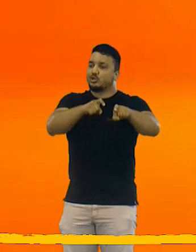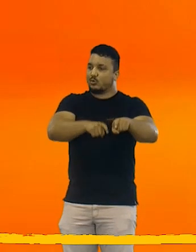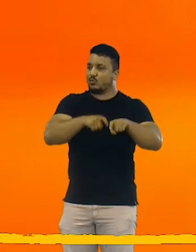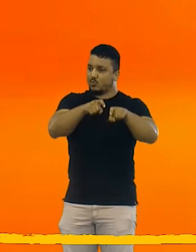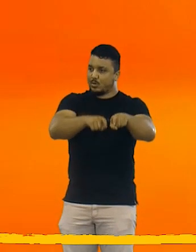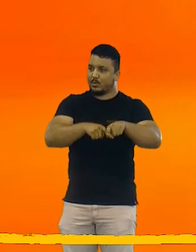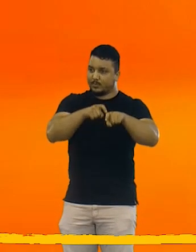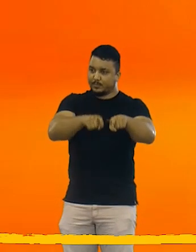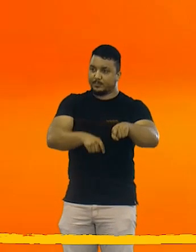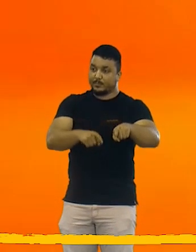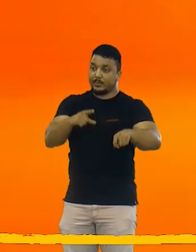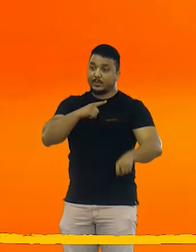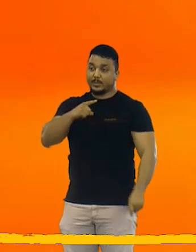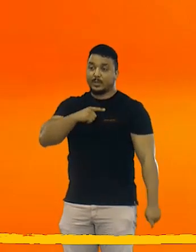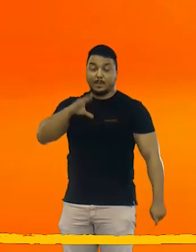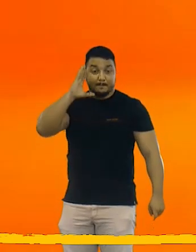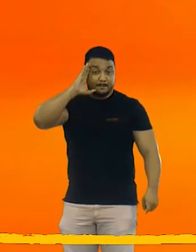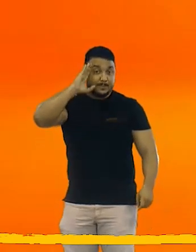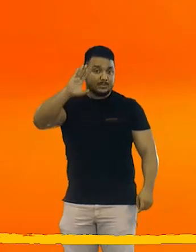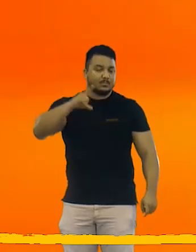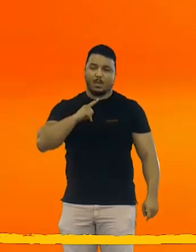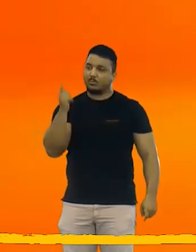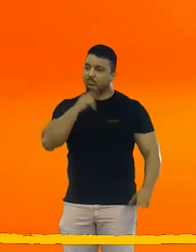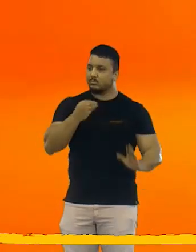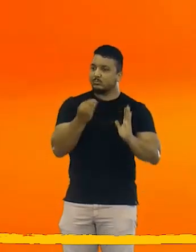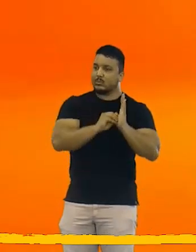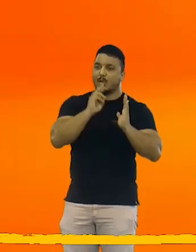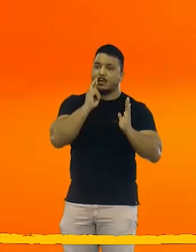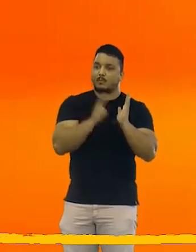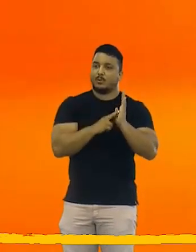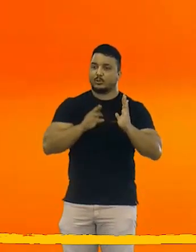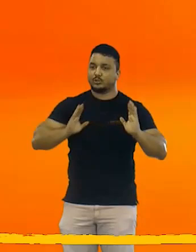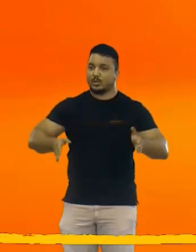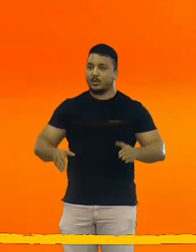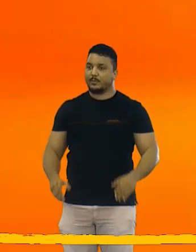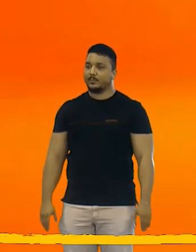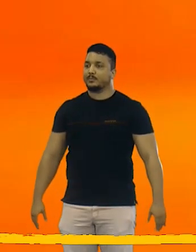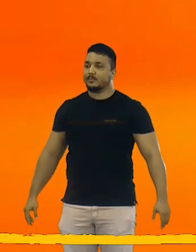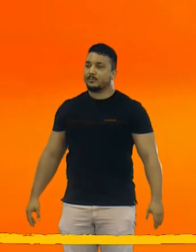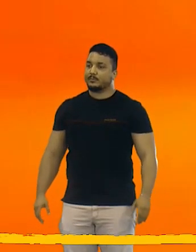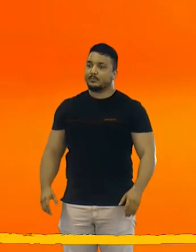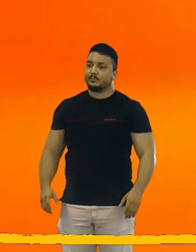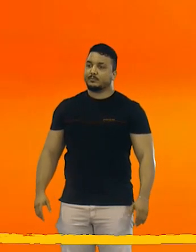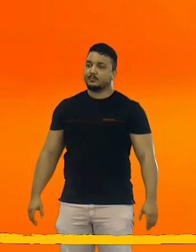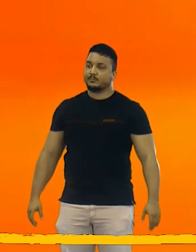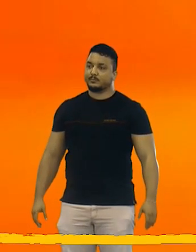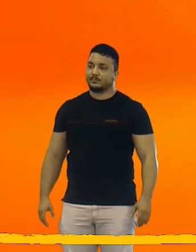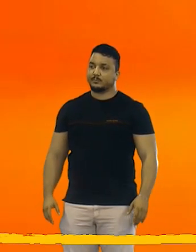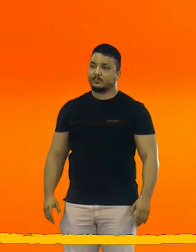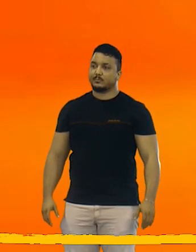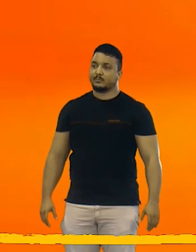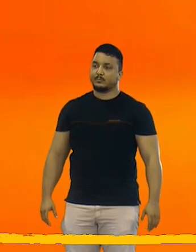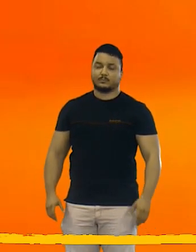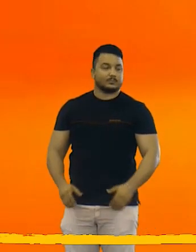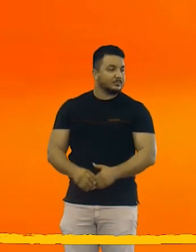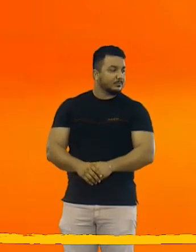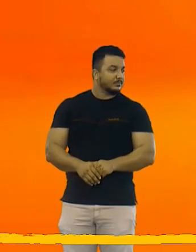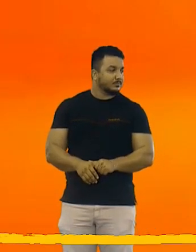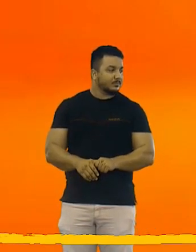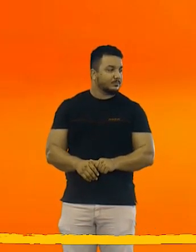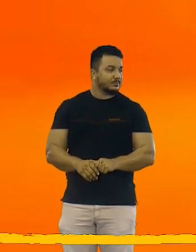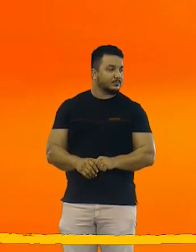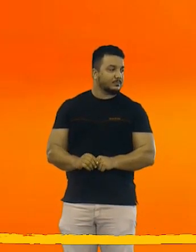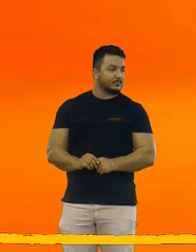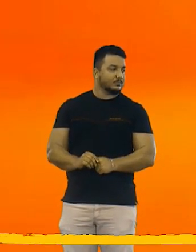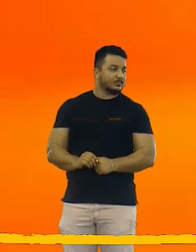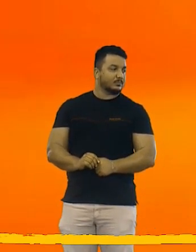Grifamos os pontos chaves para resolver a questão. Olha só o que ele vai pedir a vocês. Vai, Anderson. Aí ele fala o seguinte,